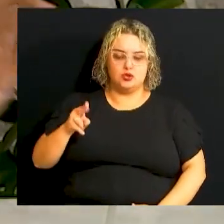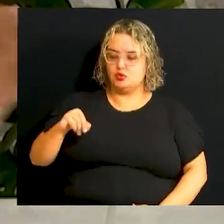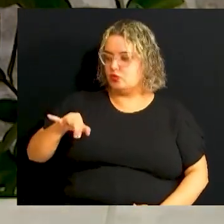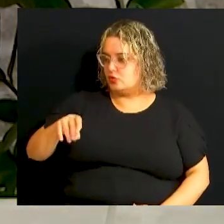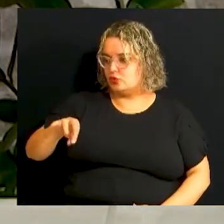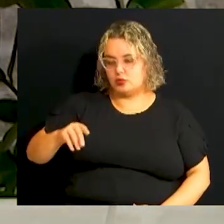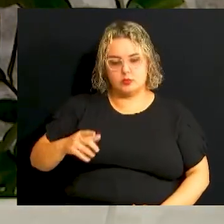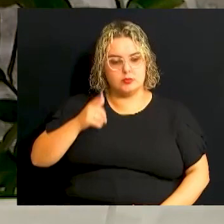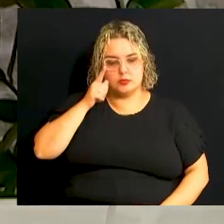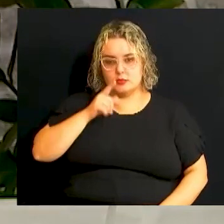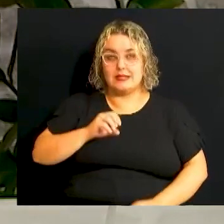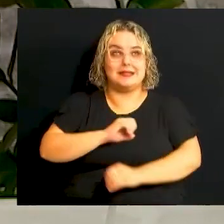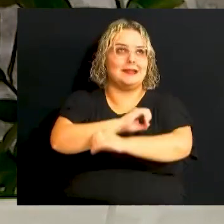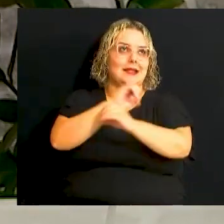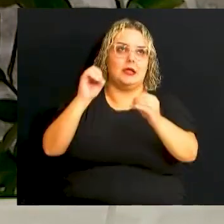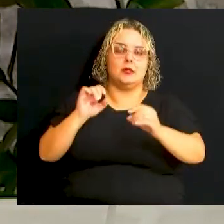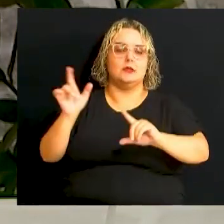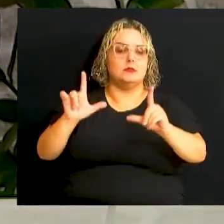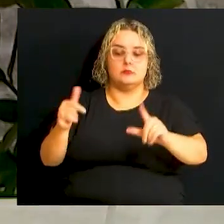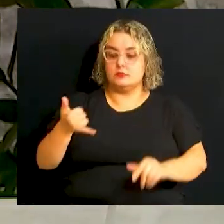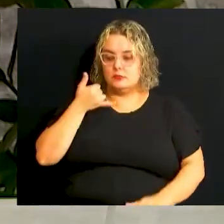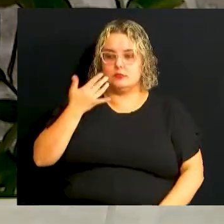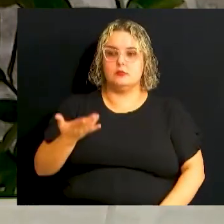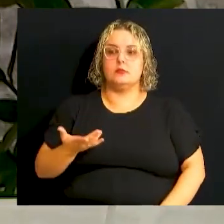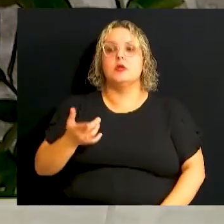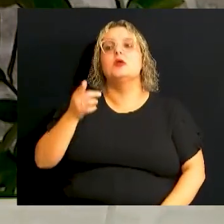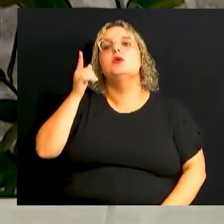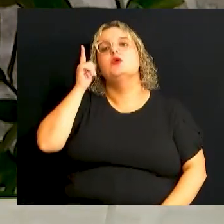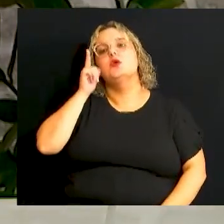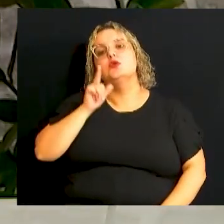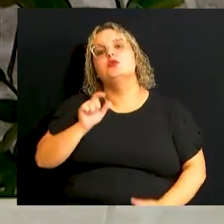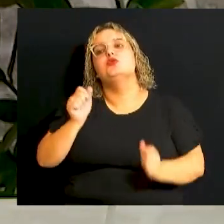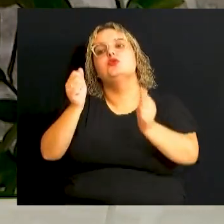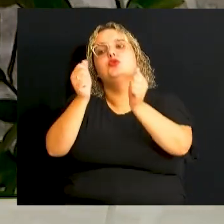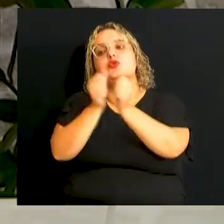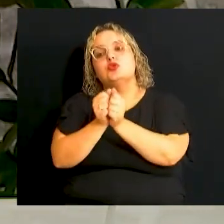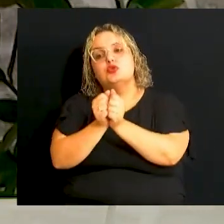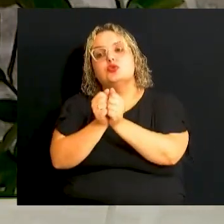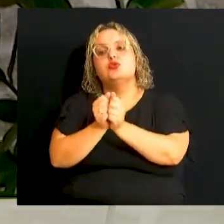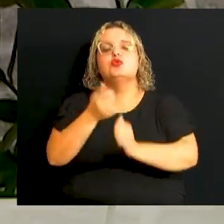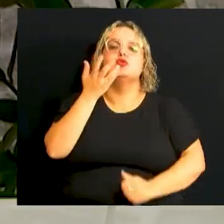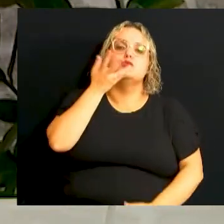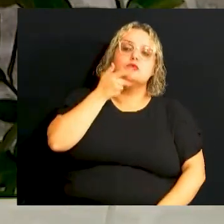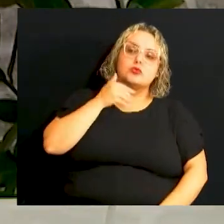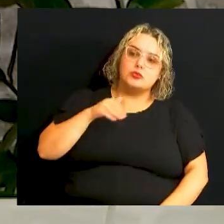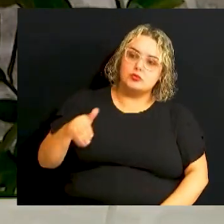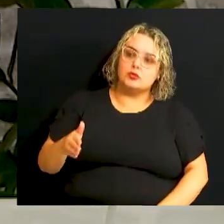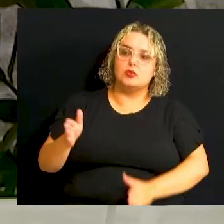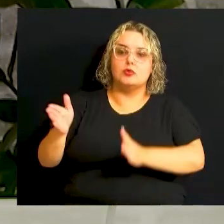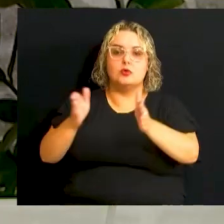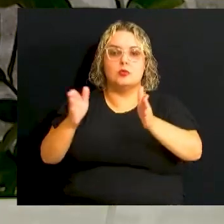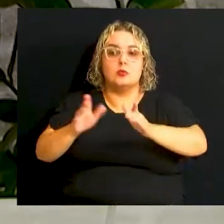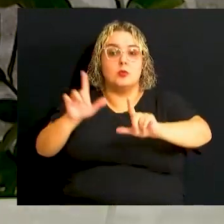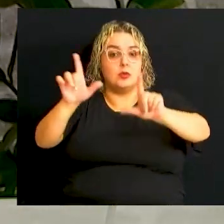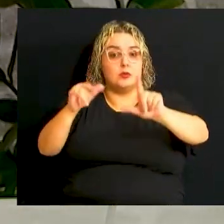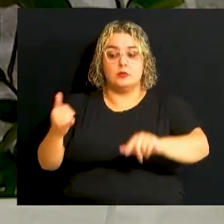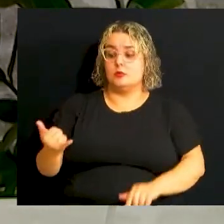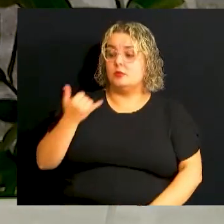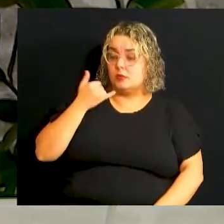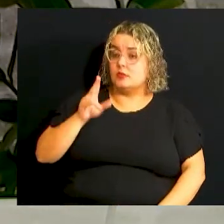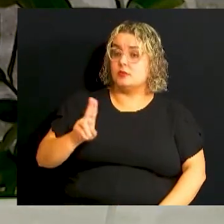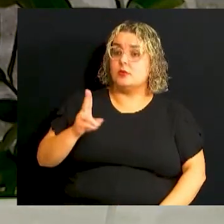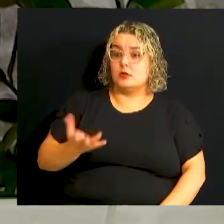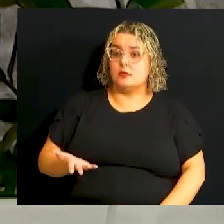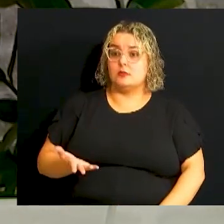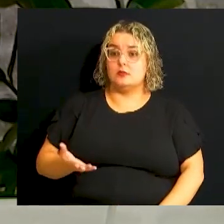eu não consigo oferecer 0 tela, mas eu consigo estar acompanhando essa criança durante o momento que ela